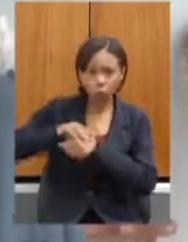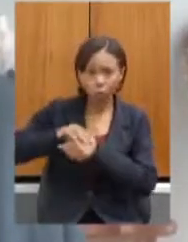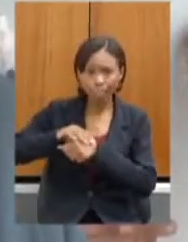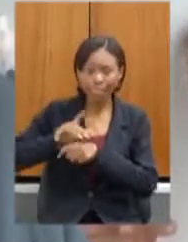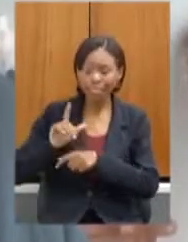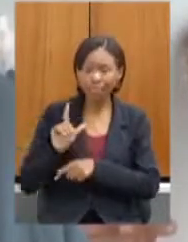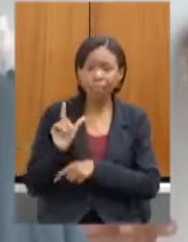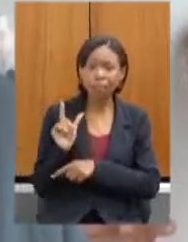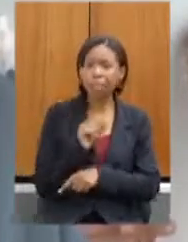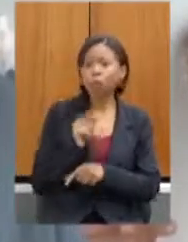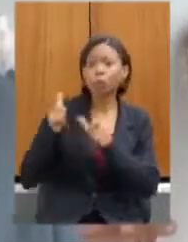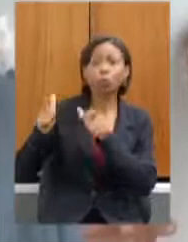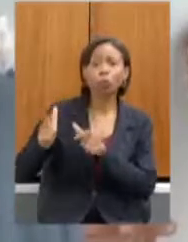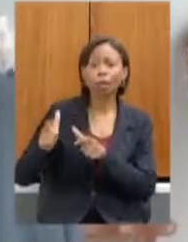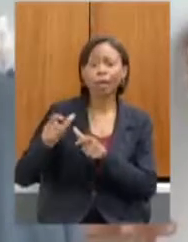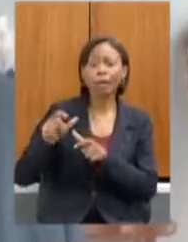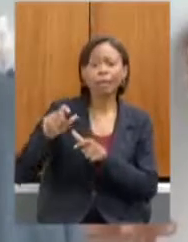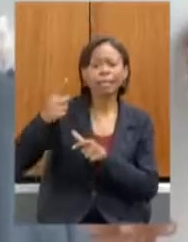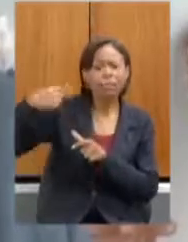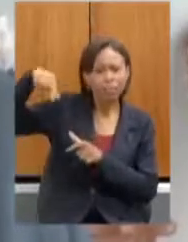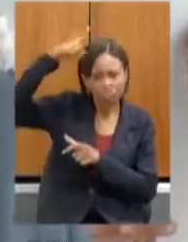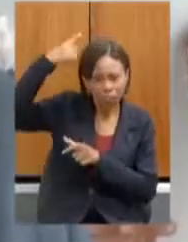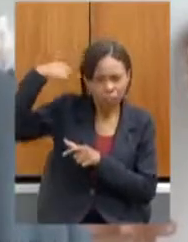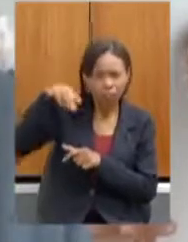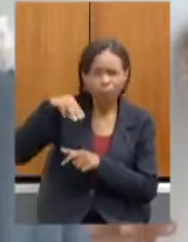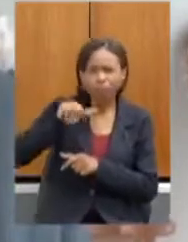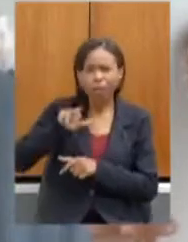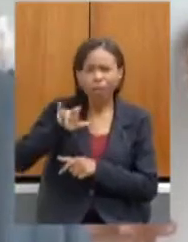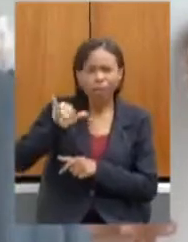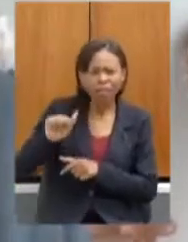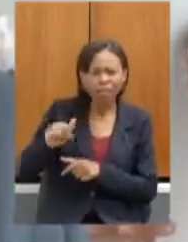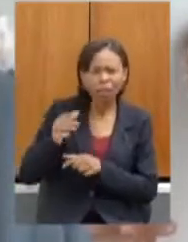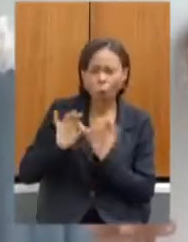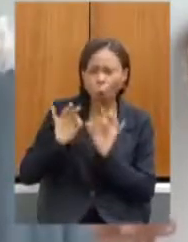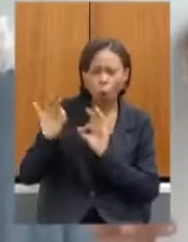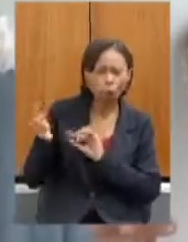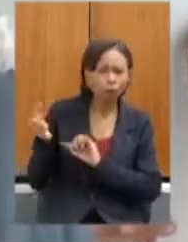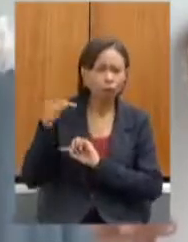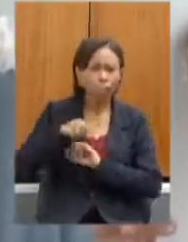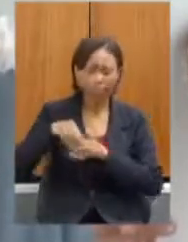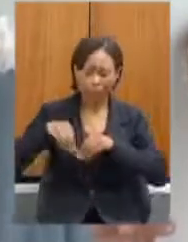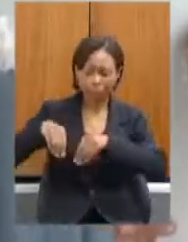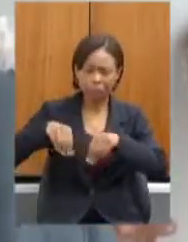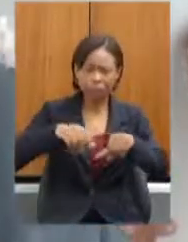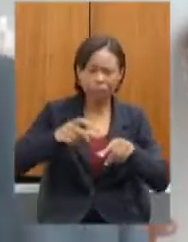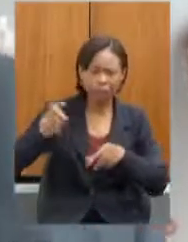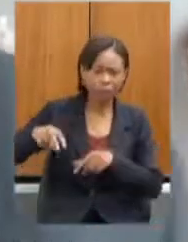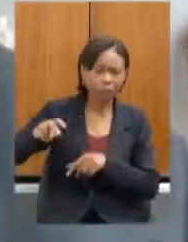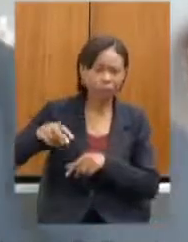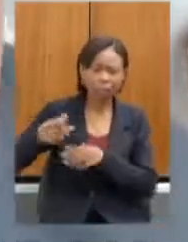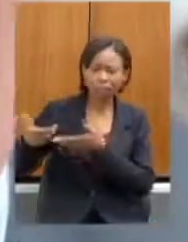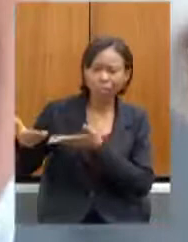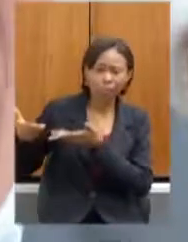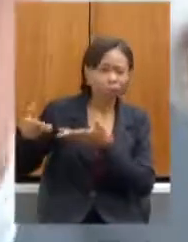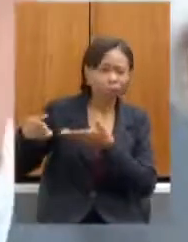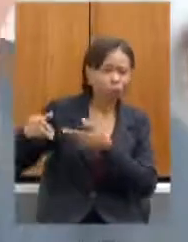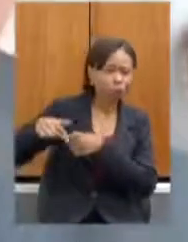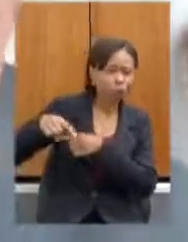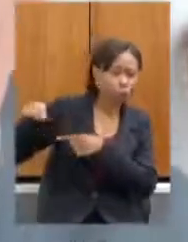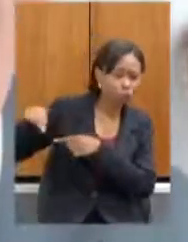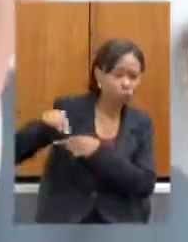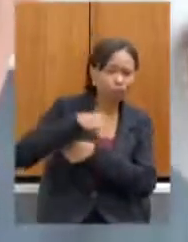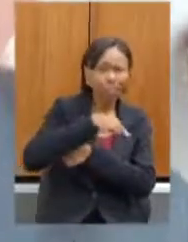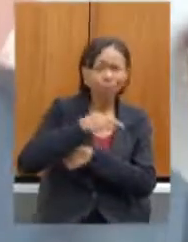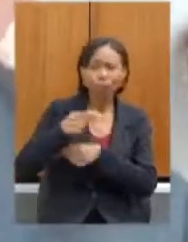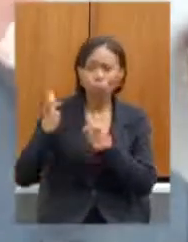Salto é divisa com a Bahia para virar Itaobim estrada de terra de asfalto em péssimas condições vai para